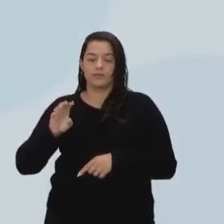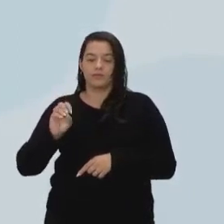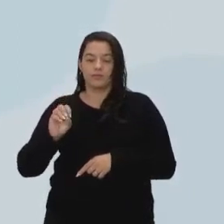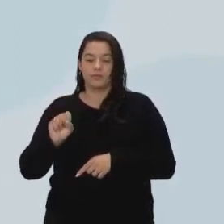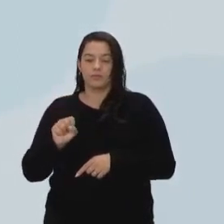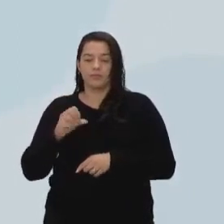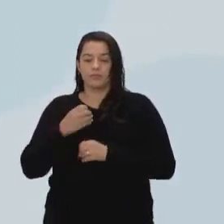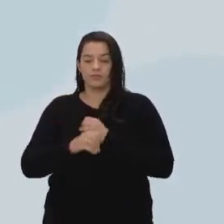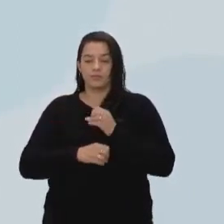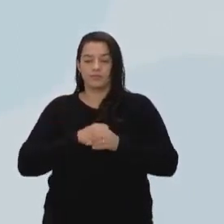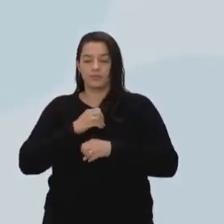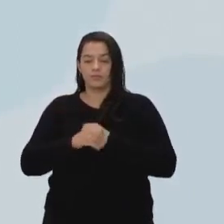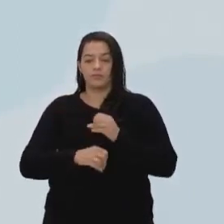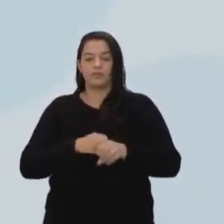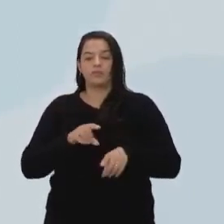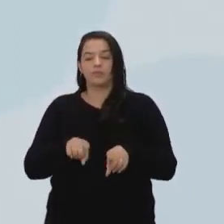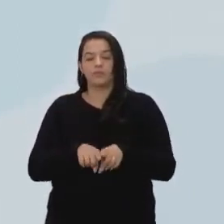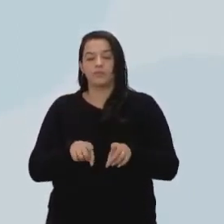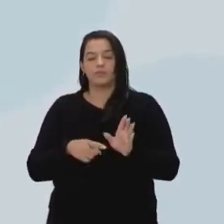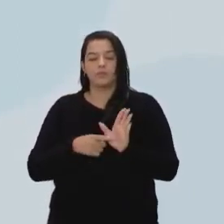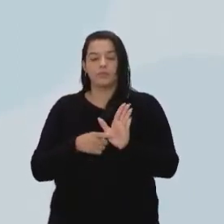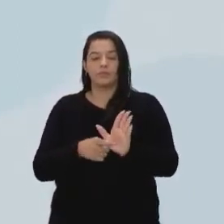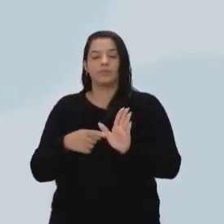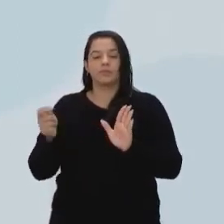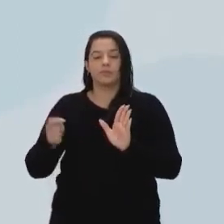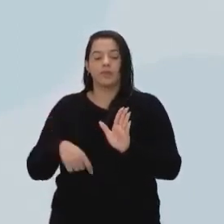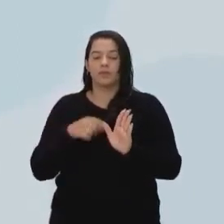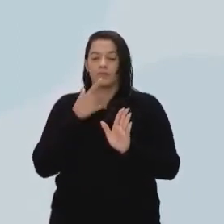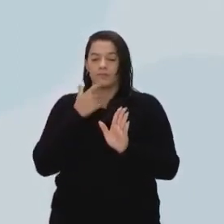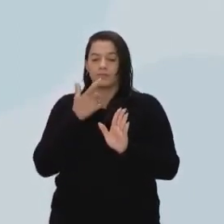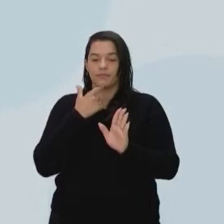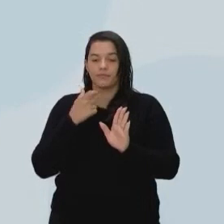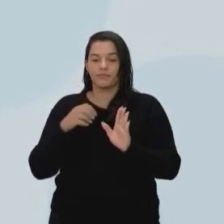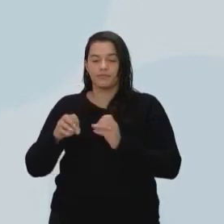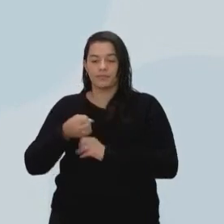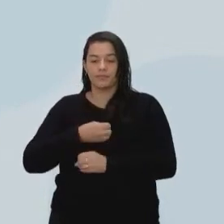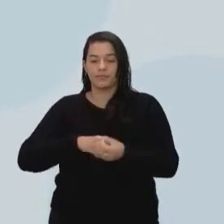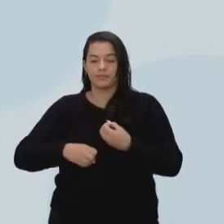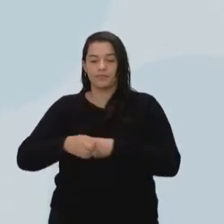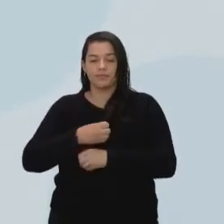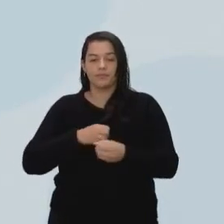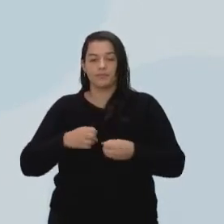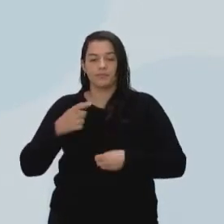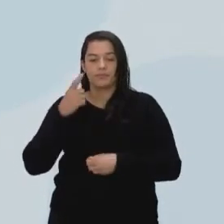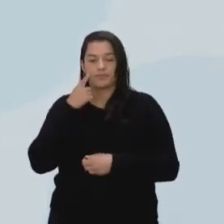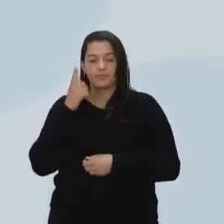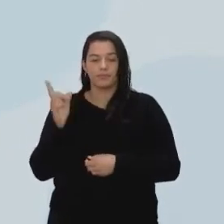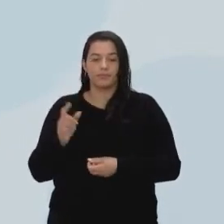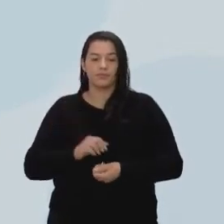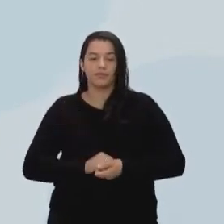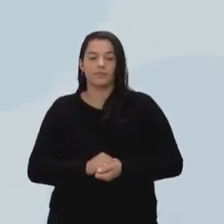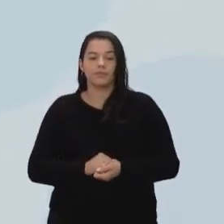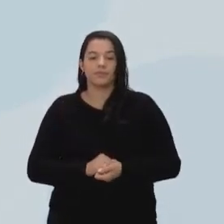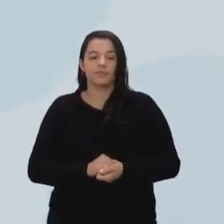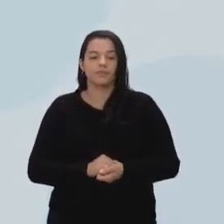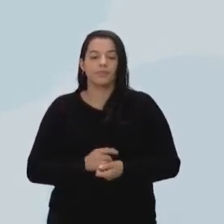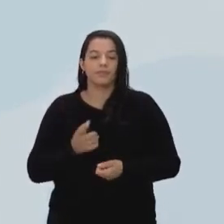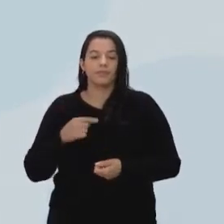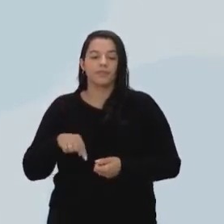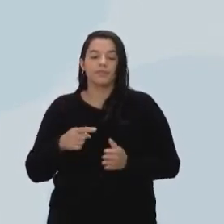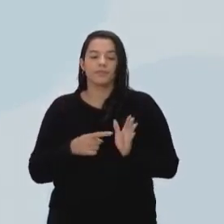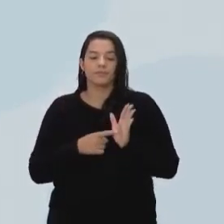oxigênio, sendo representado na coloração vermelha. E essas interações aqui, professor, mostra